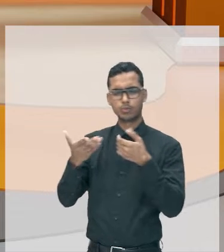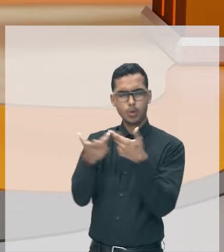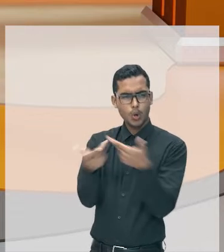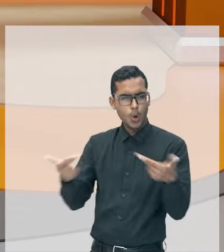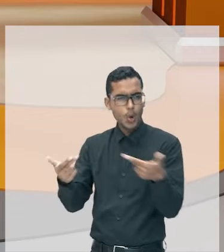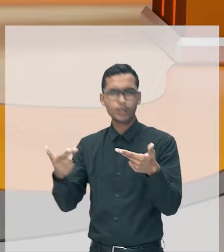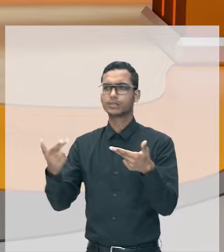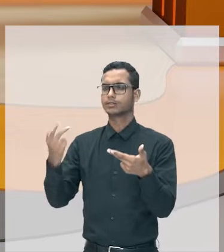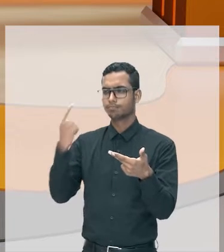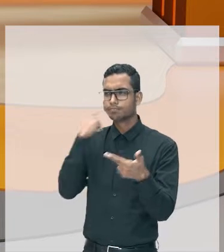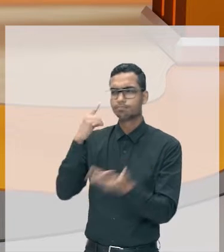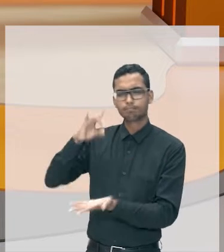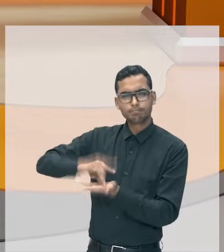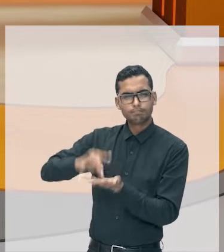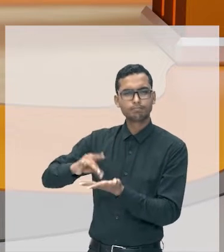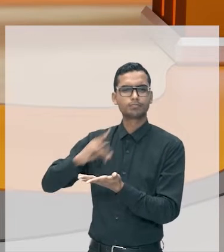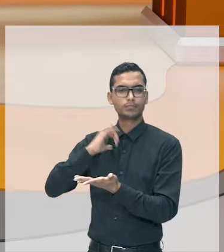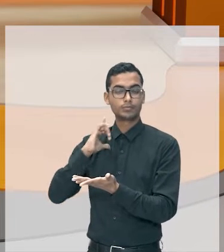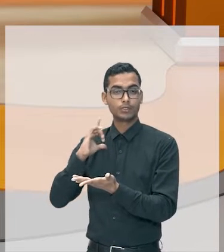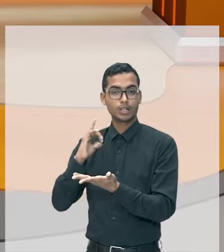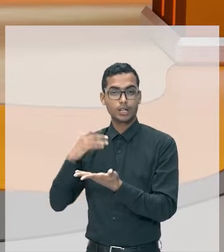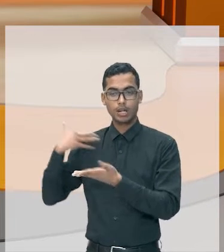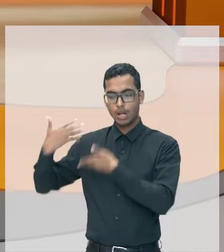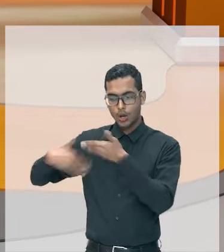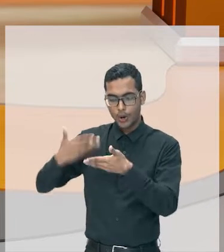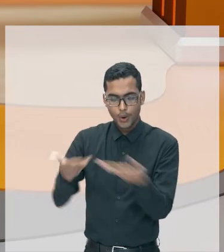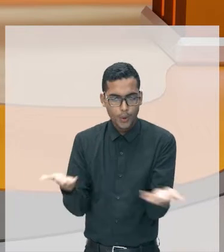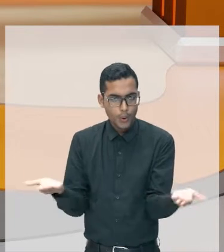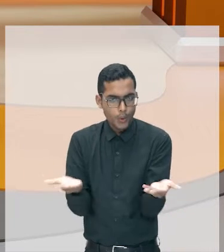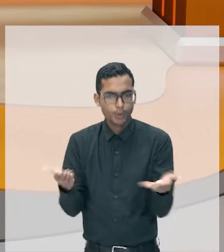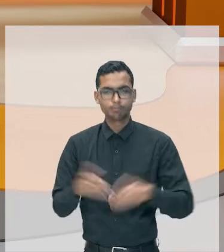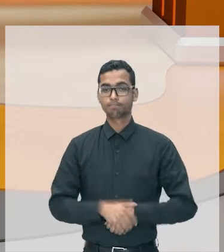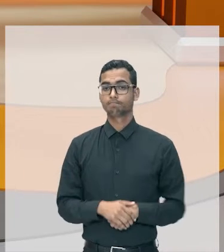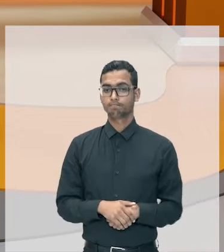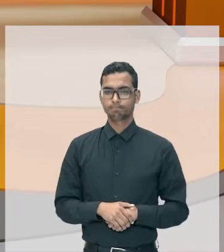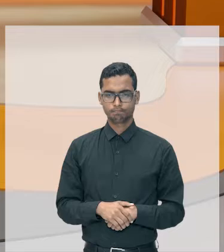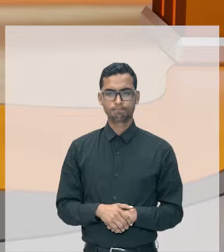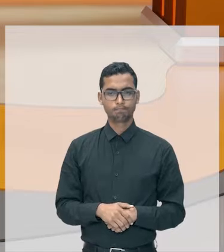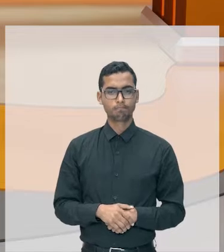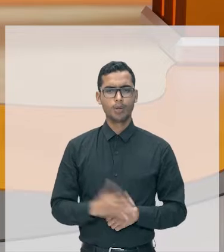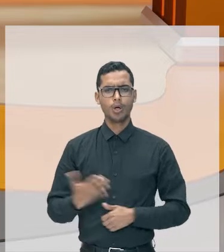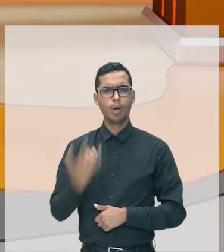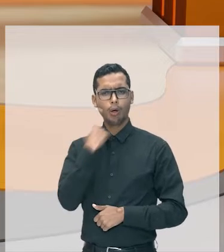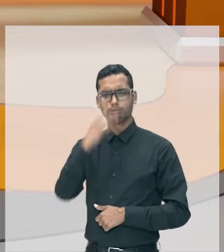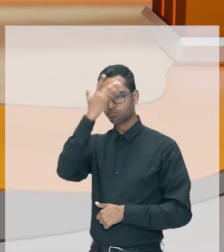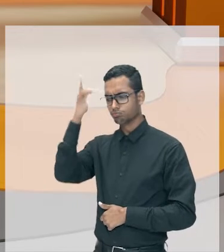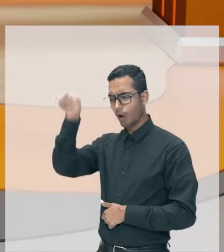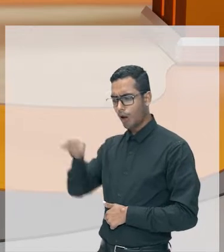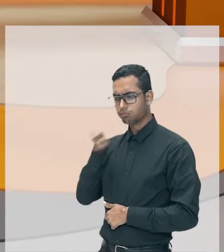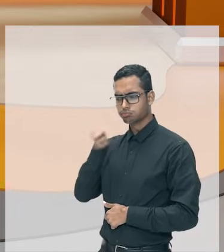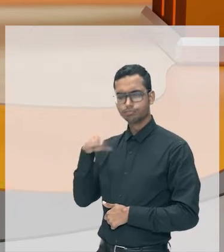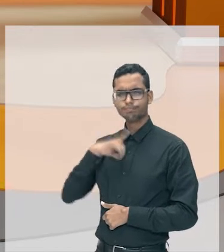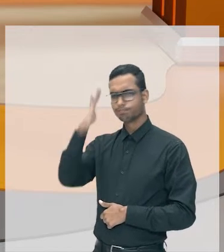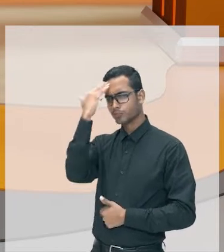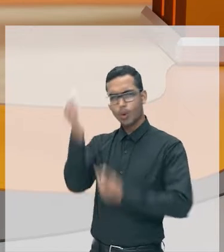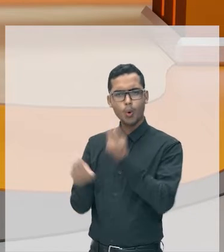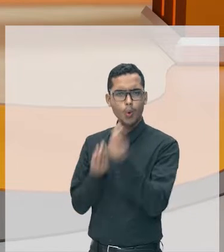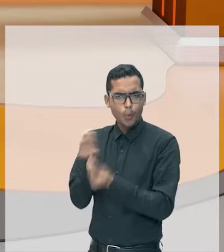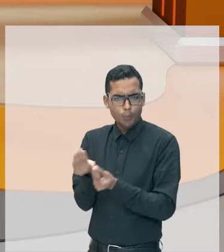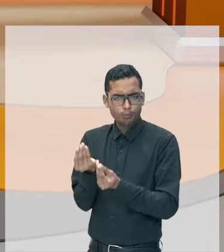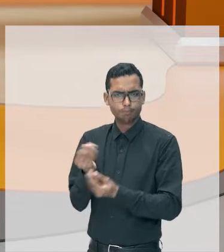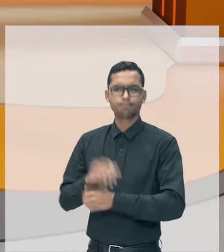no presente. Olha só, se um historiador, então, deseja entender a razão pela qual há uma